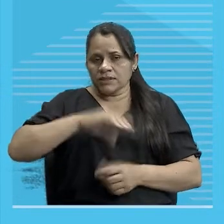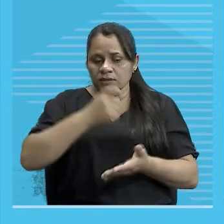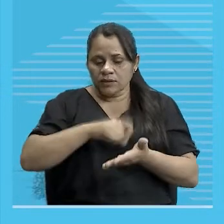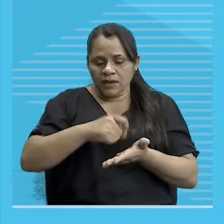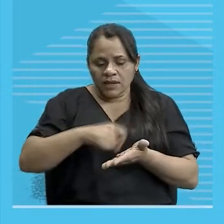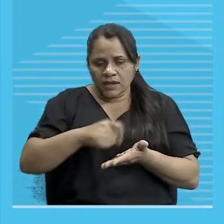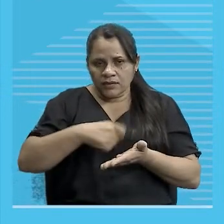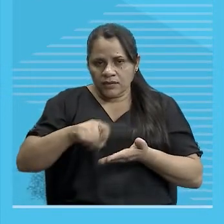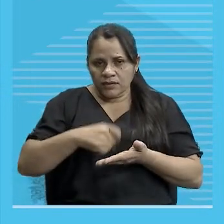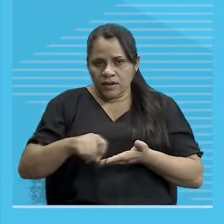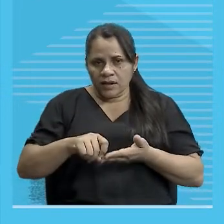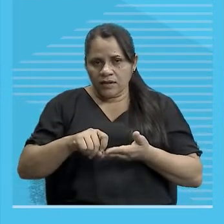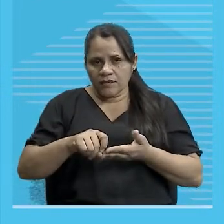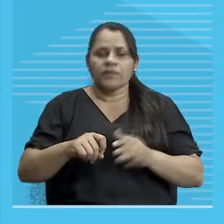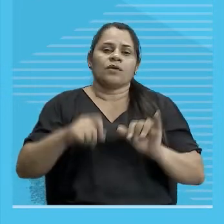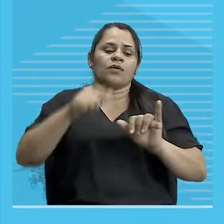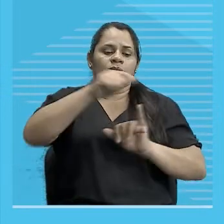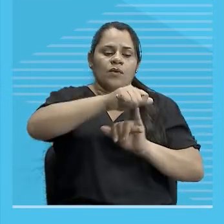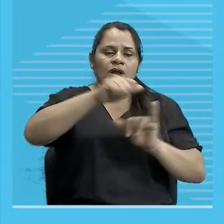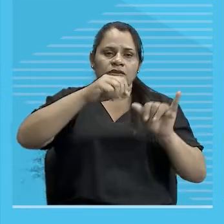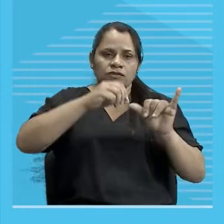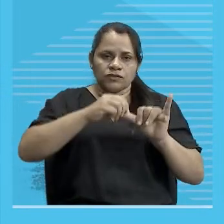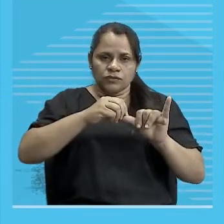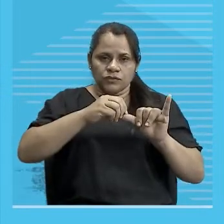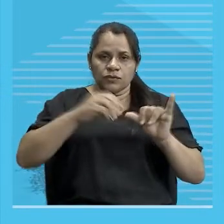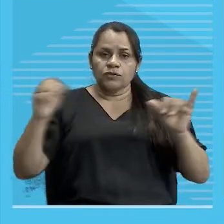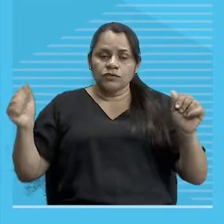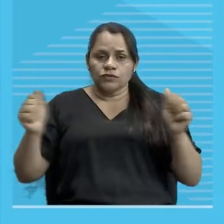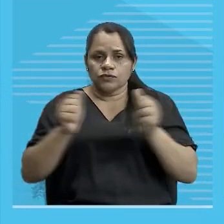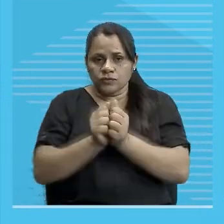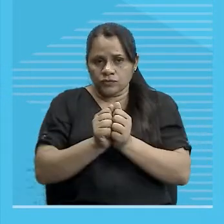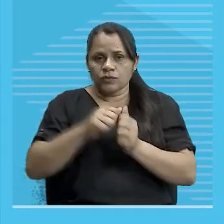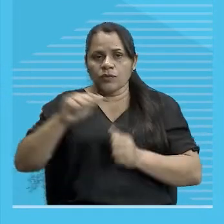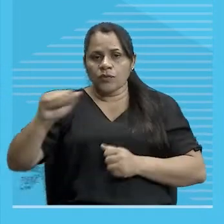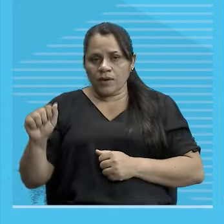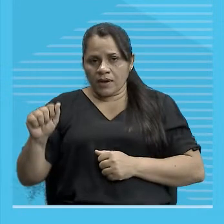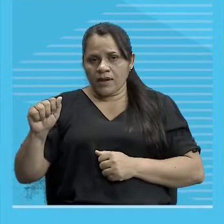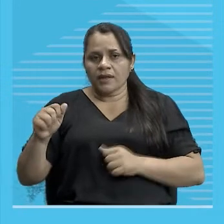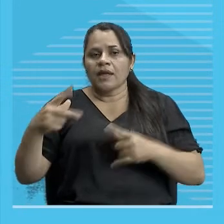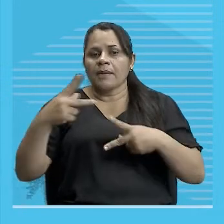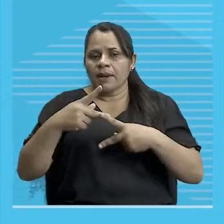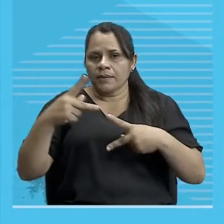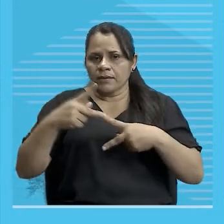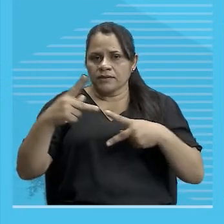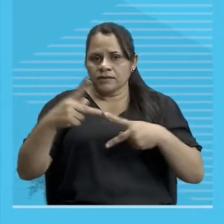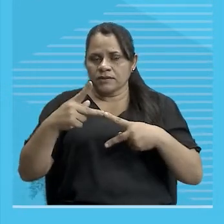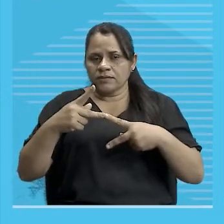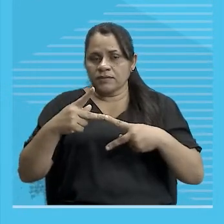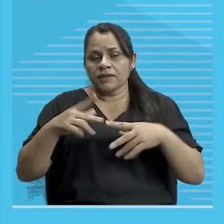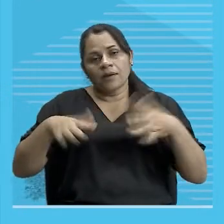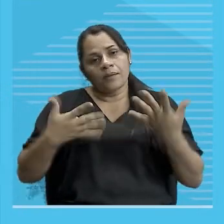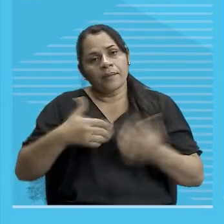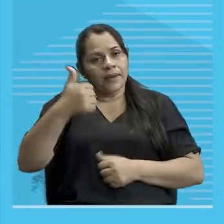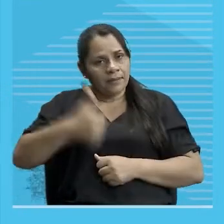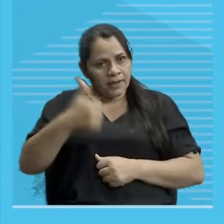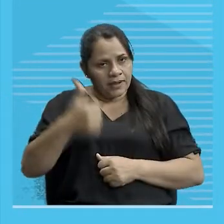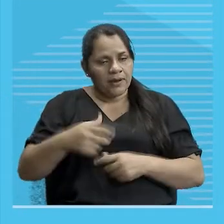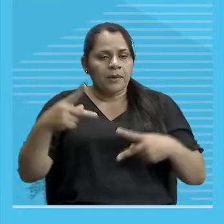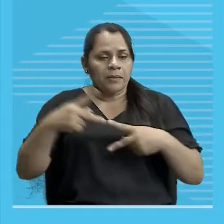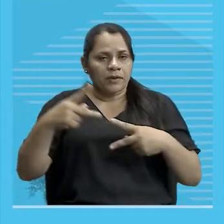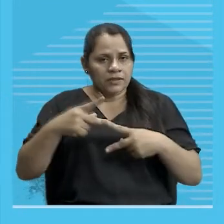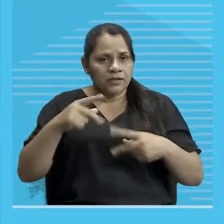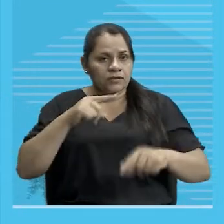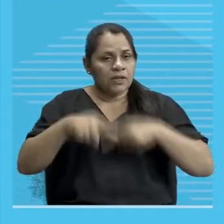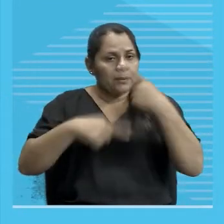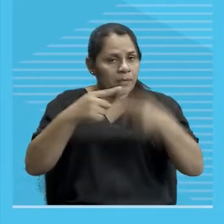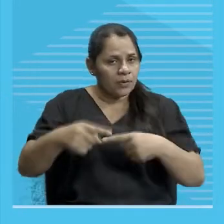A artigo junto com o A preposição. Não necessariamente nessa ordem, né? Primeiro vem a preposição, depois o artigo.